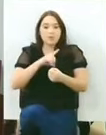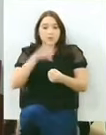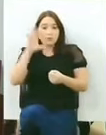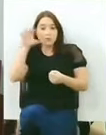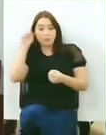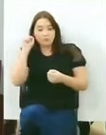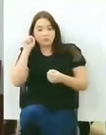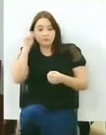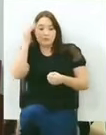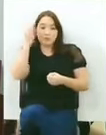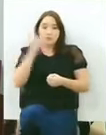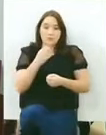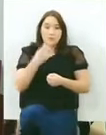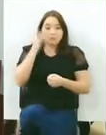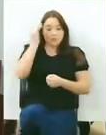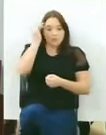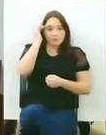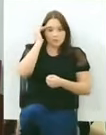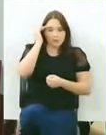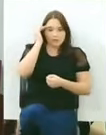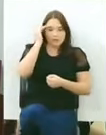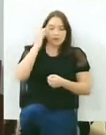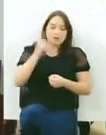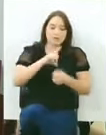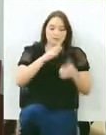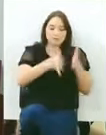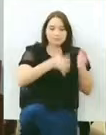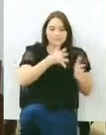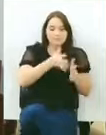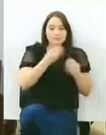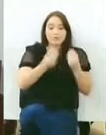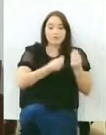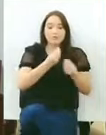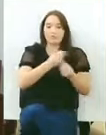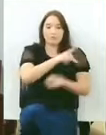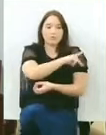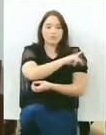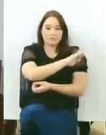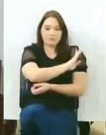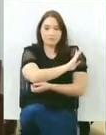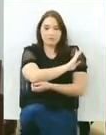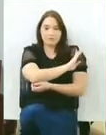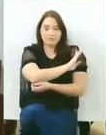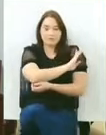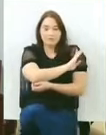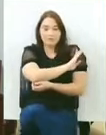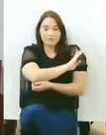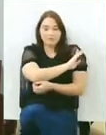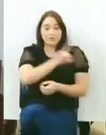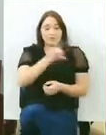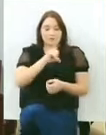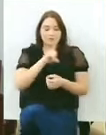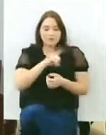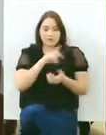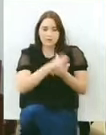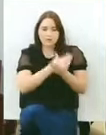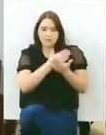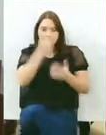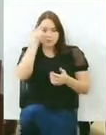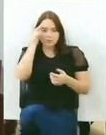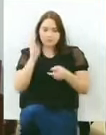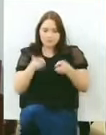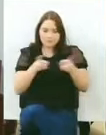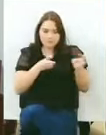a ouvir sobre isso. No domingo que eu estava expondo sobre o presbiterato, tão logo algumas